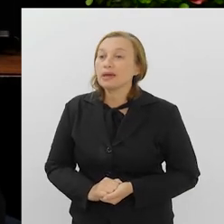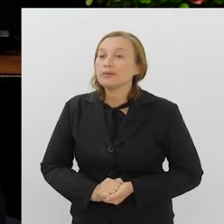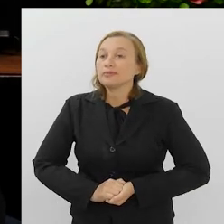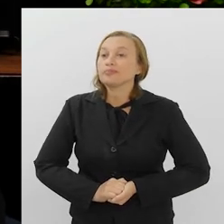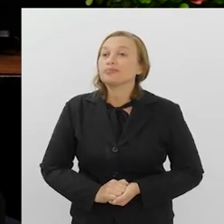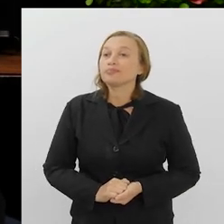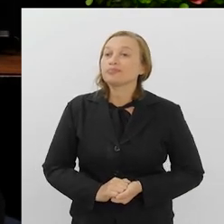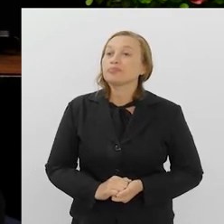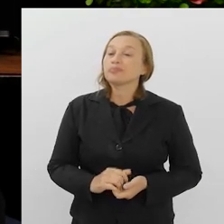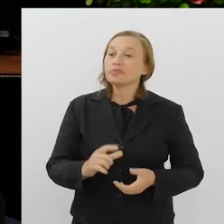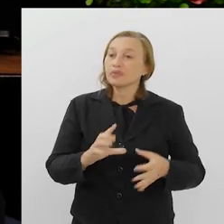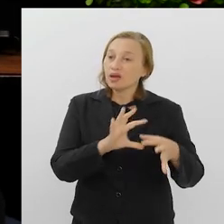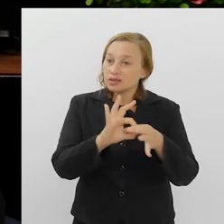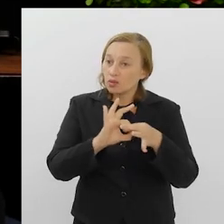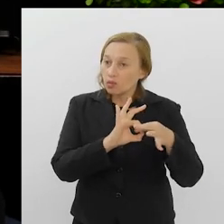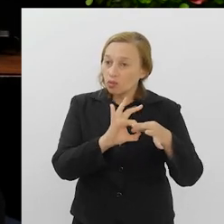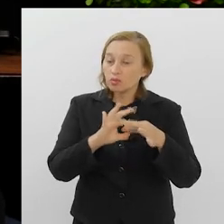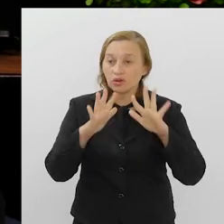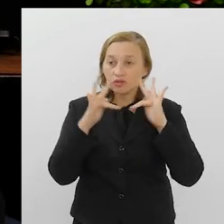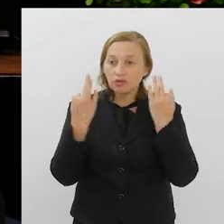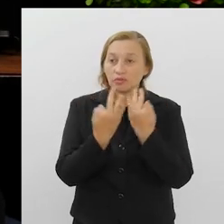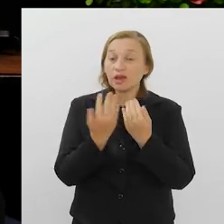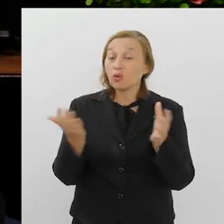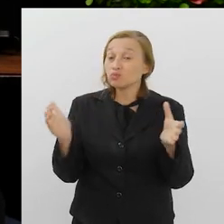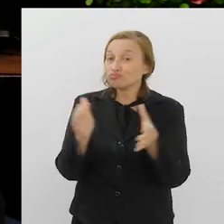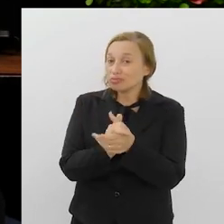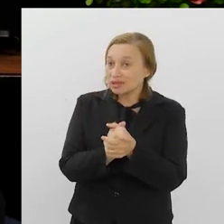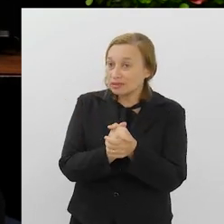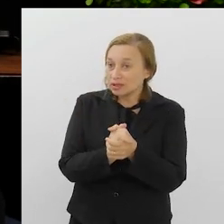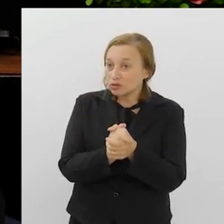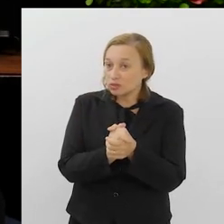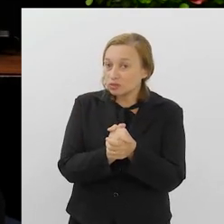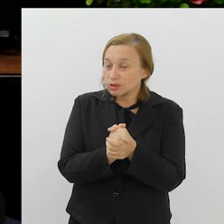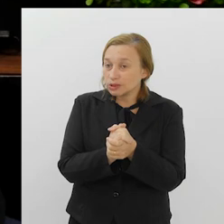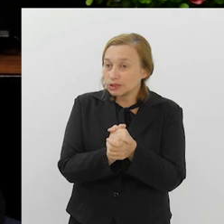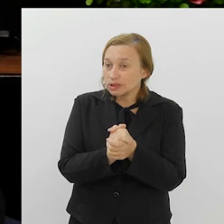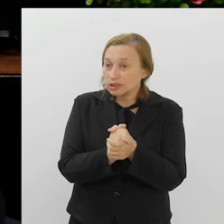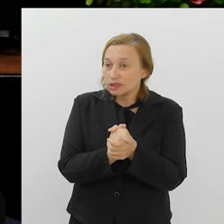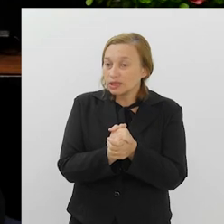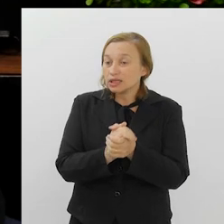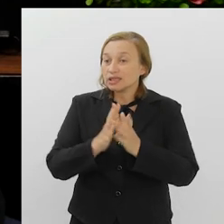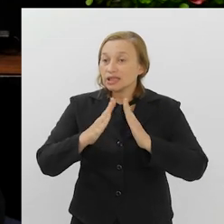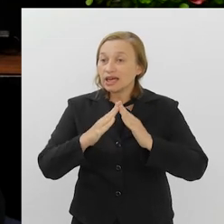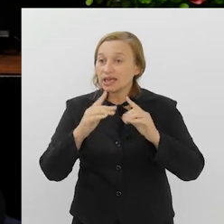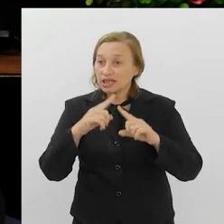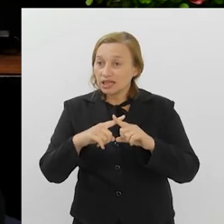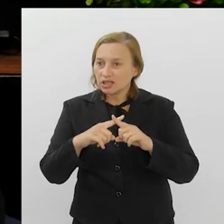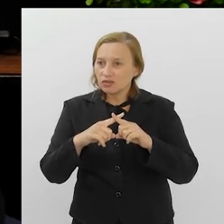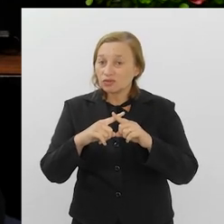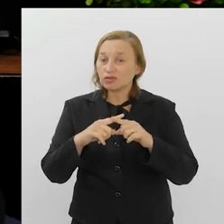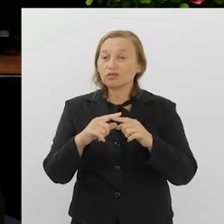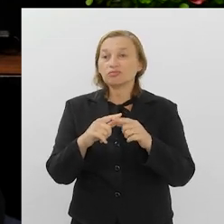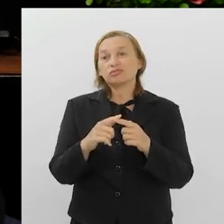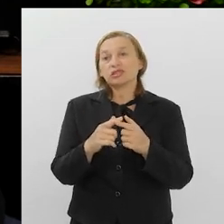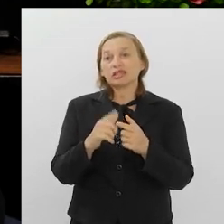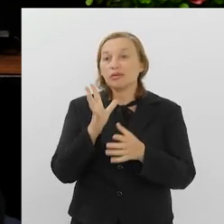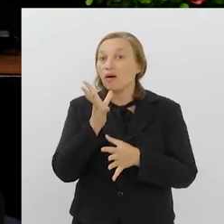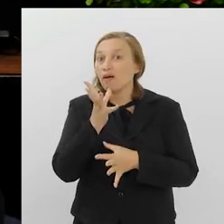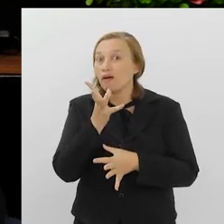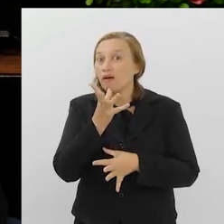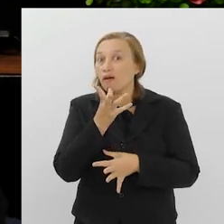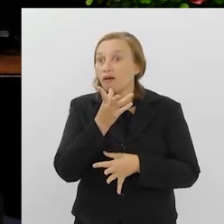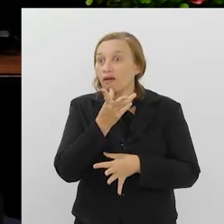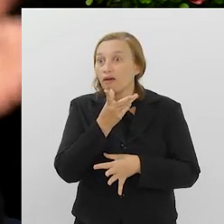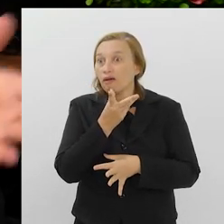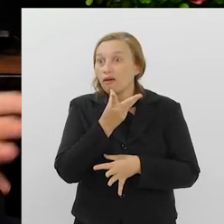E para manter esse laço familiar o os casamentos ã na igreja são são muito long jevos